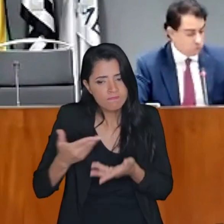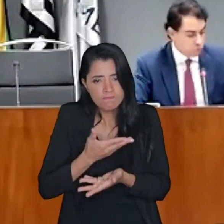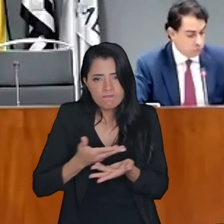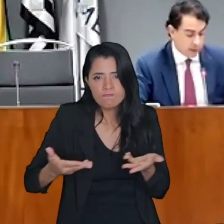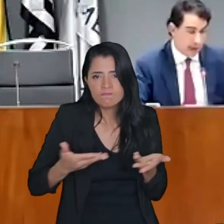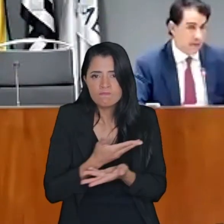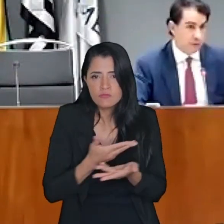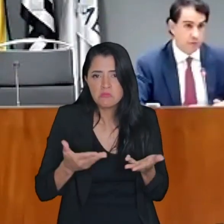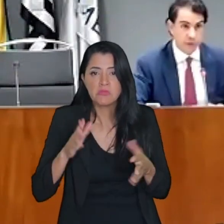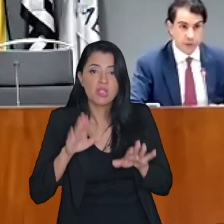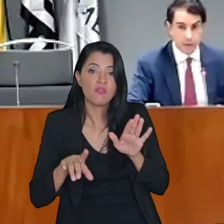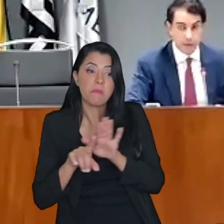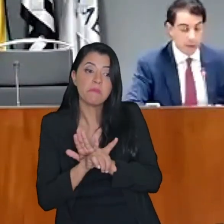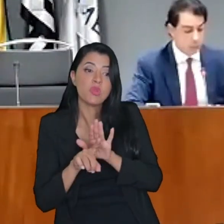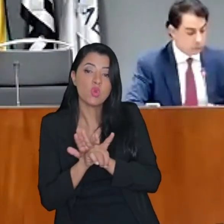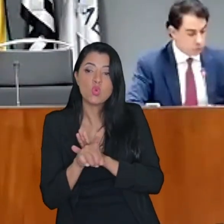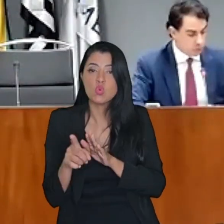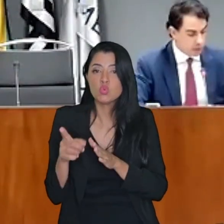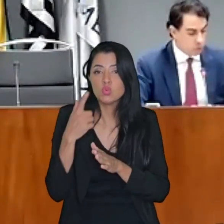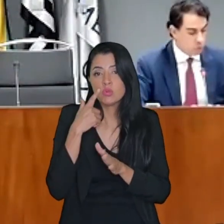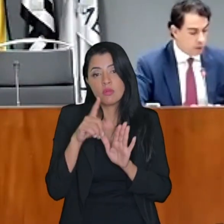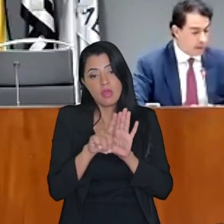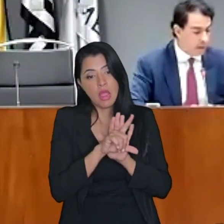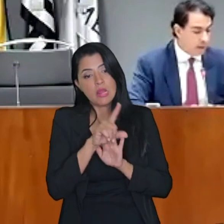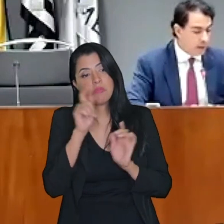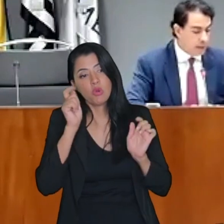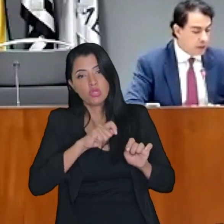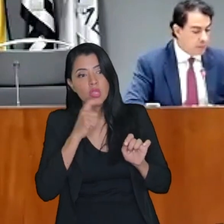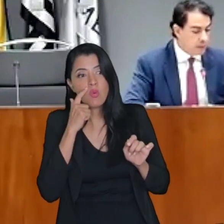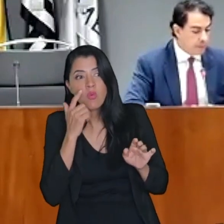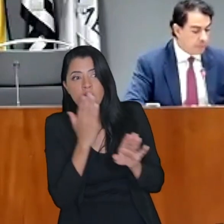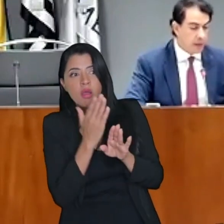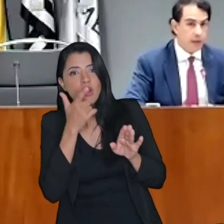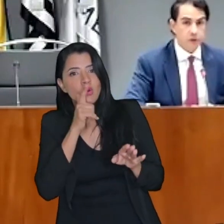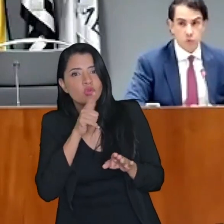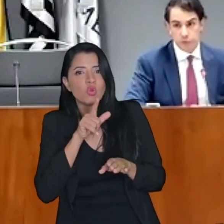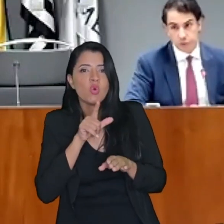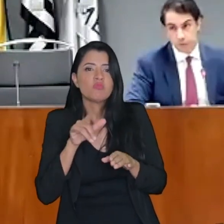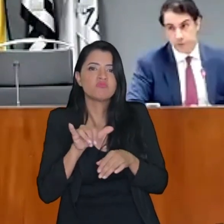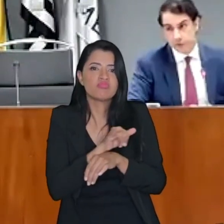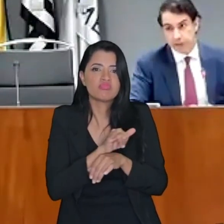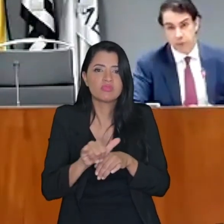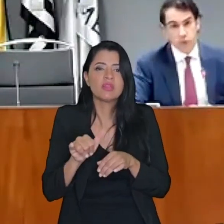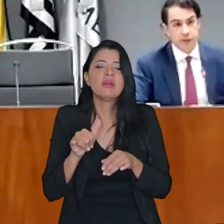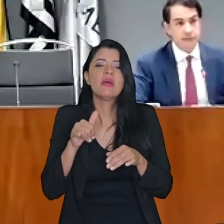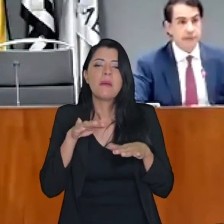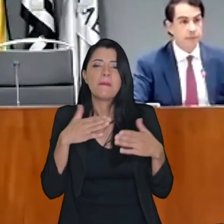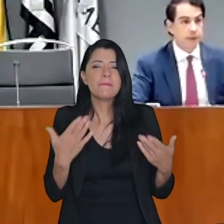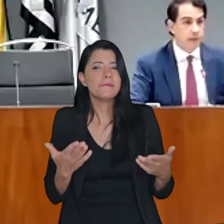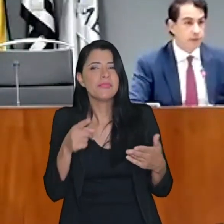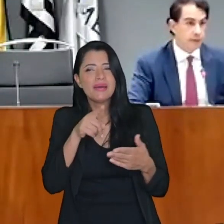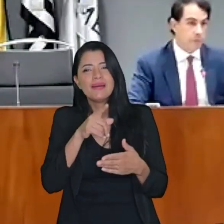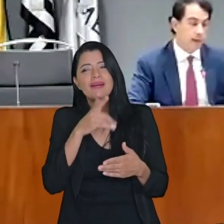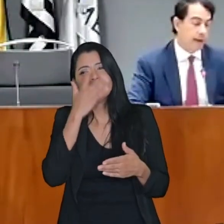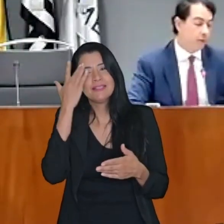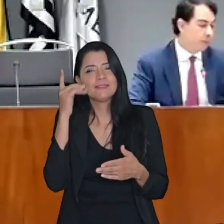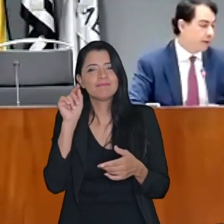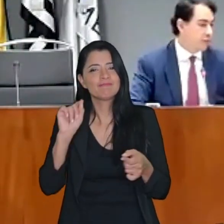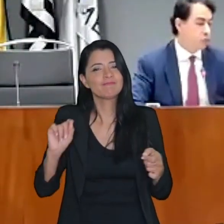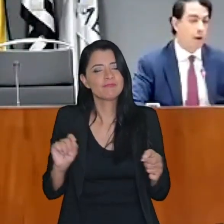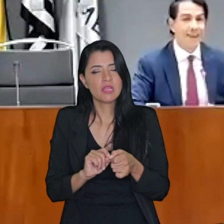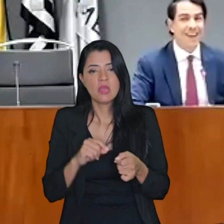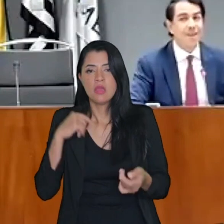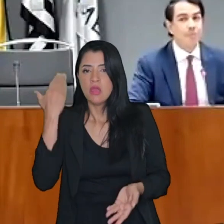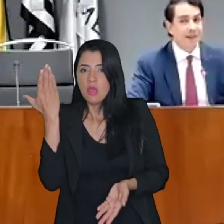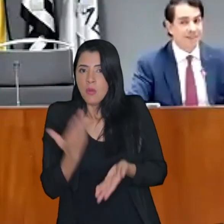de uma consulta, a lei efetivamente aqui possui uma lacuna, e dirimir este conflito. O fato é que a autoridade celebrante, até para que ela não